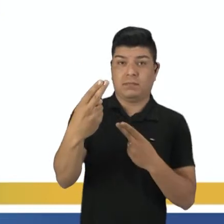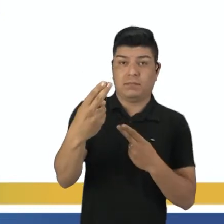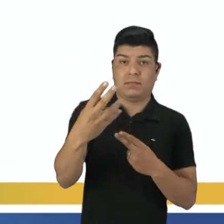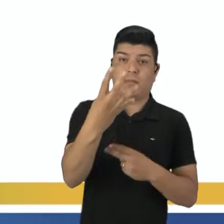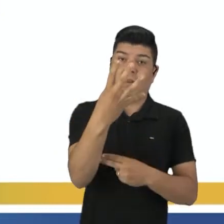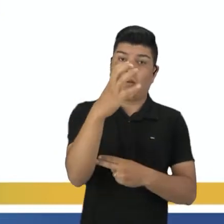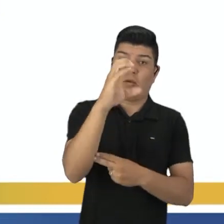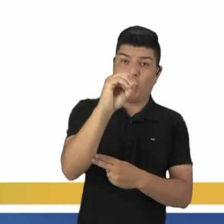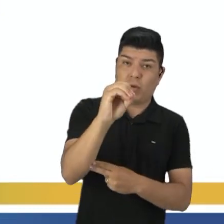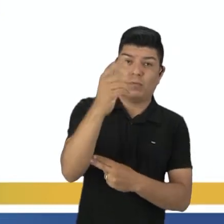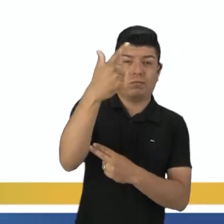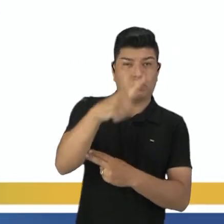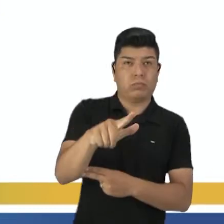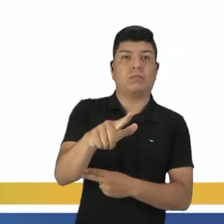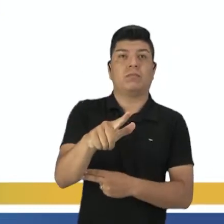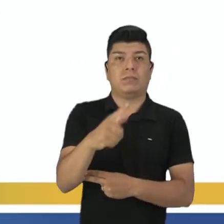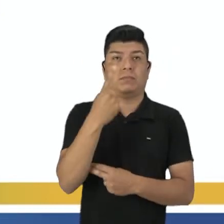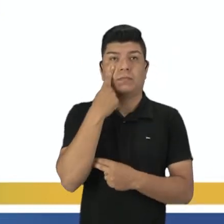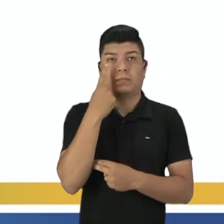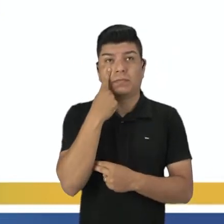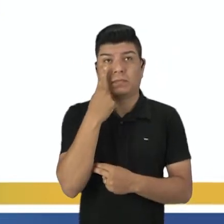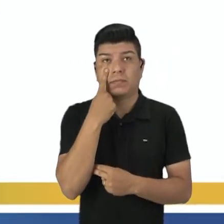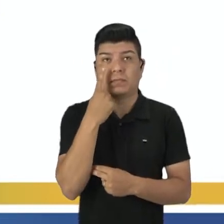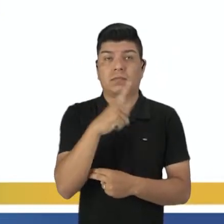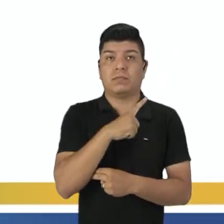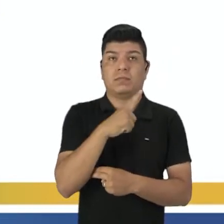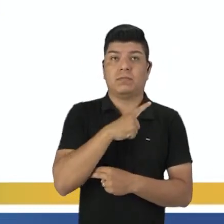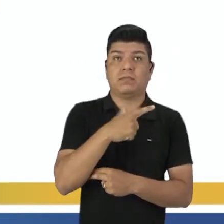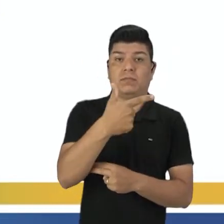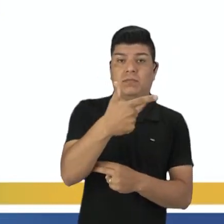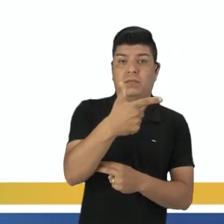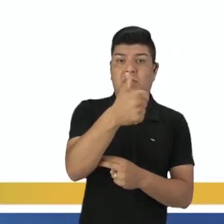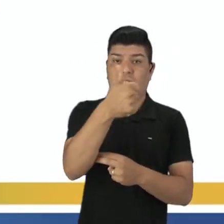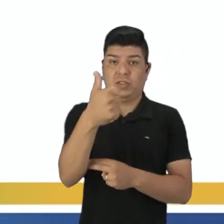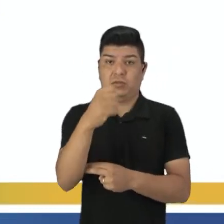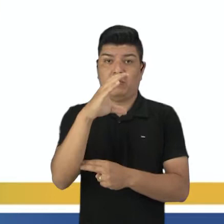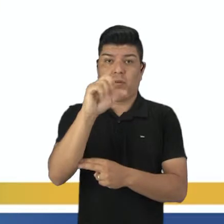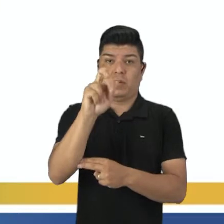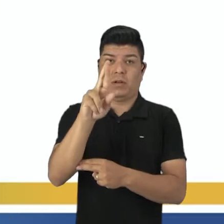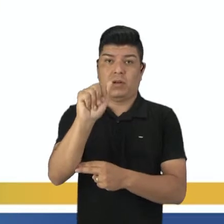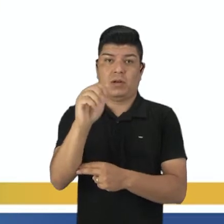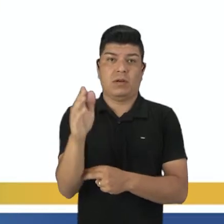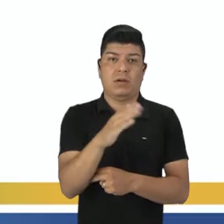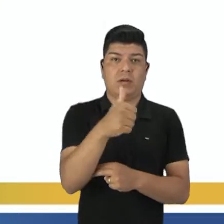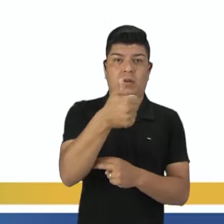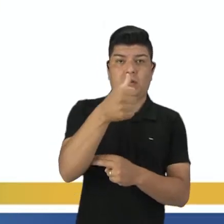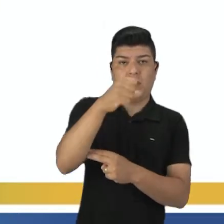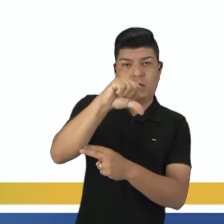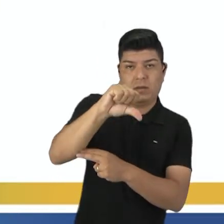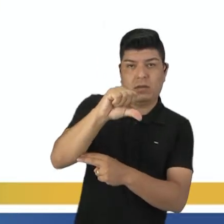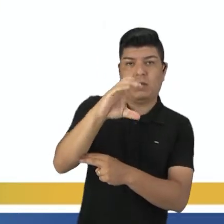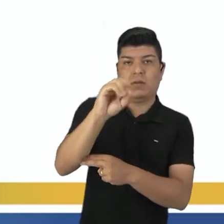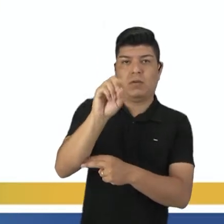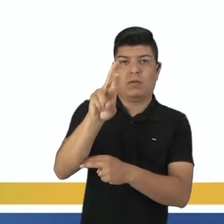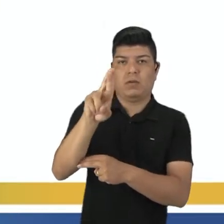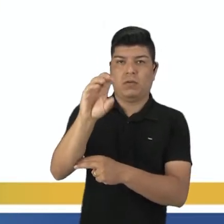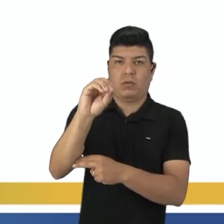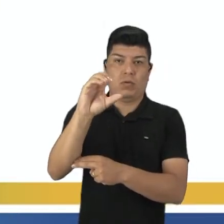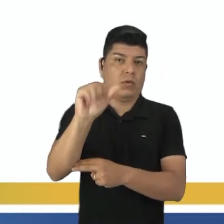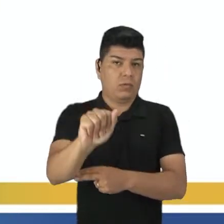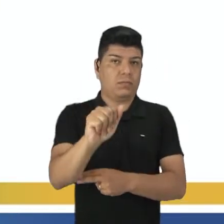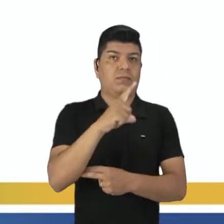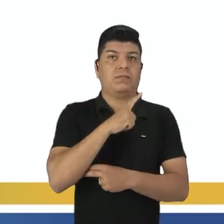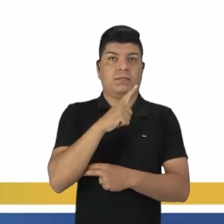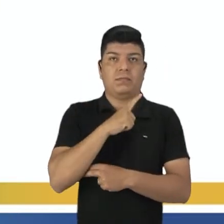40 vezes, né? Observe que agora obtive 21 vezes cara e 19 vezes coroa. E nós temos